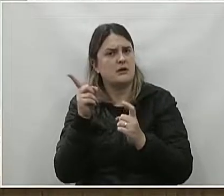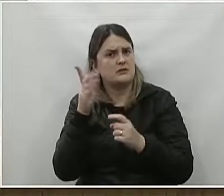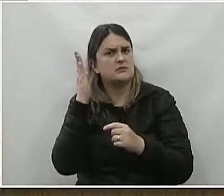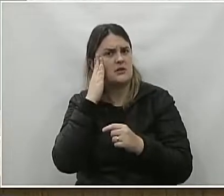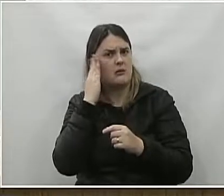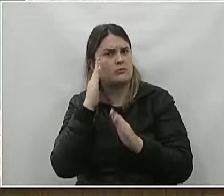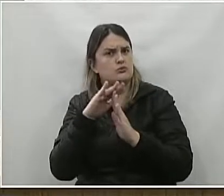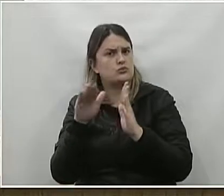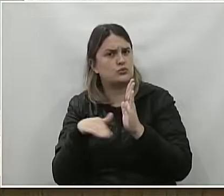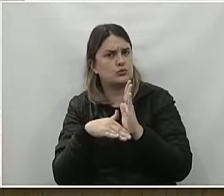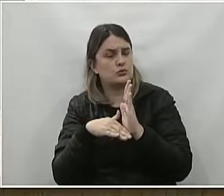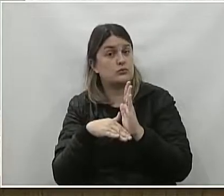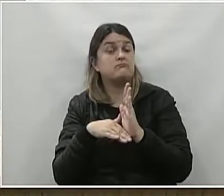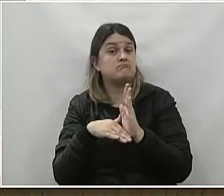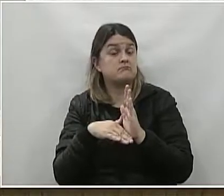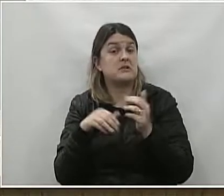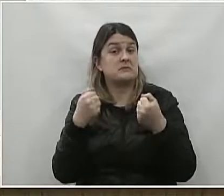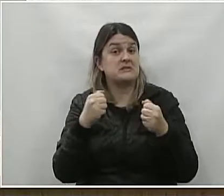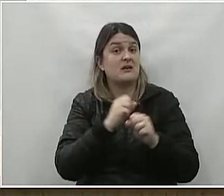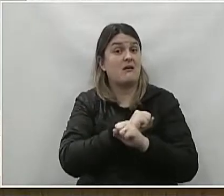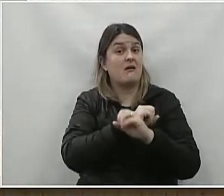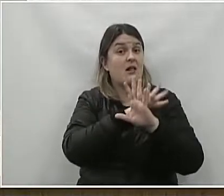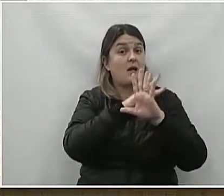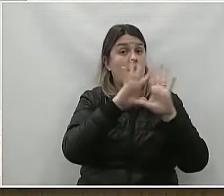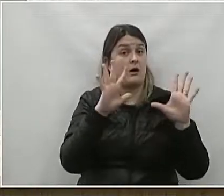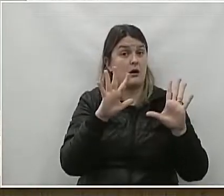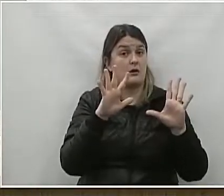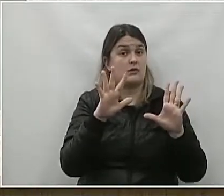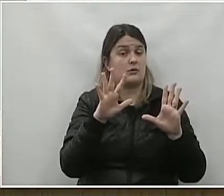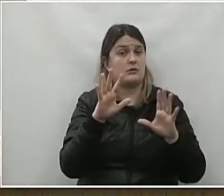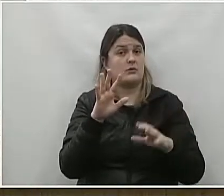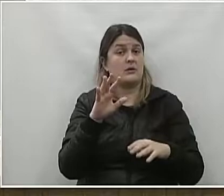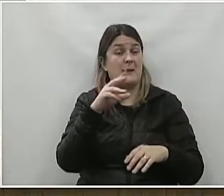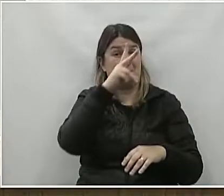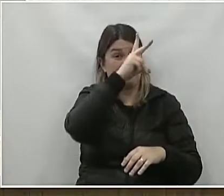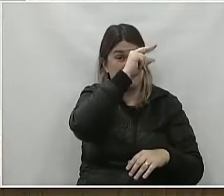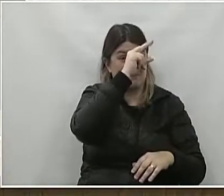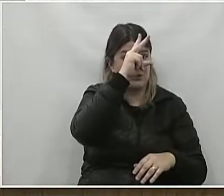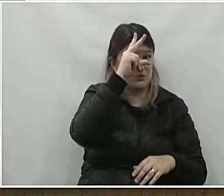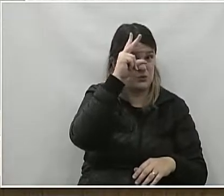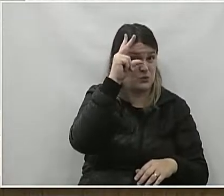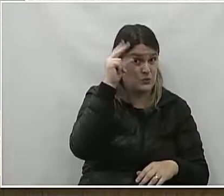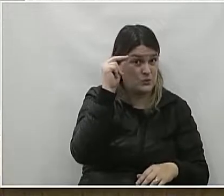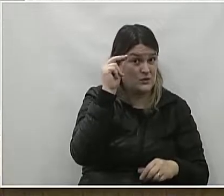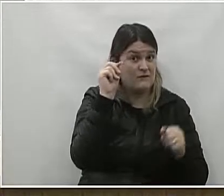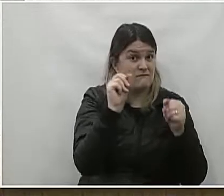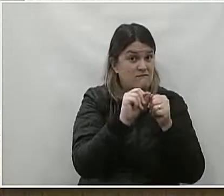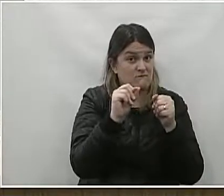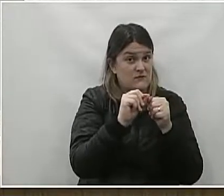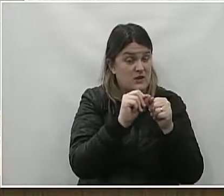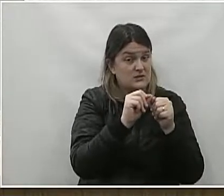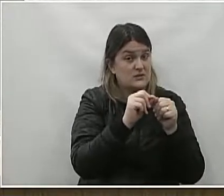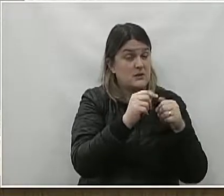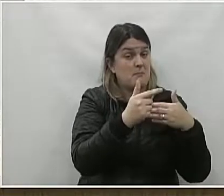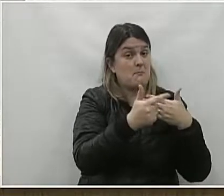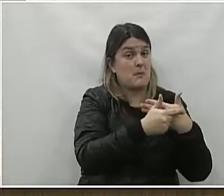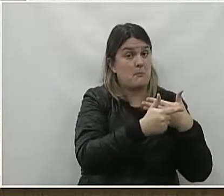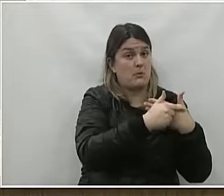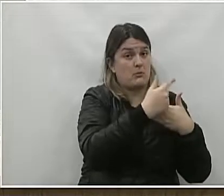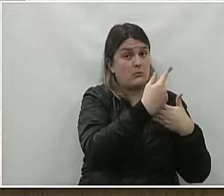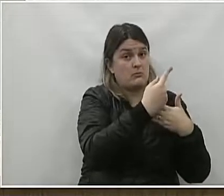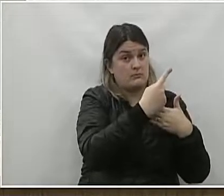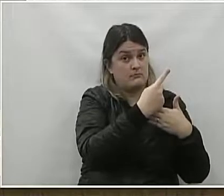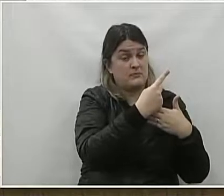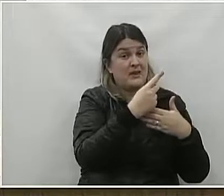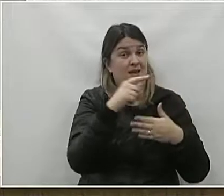Então, tem que deixar muito bem claro que o executivo ele está fazendo o papel dele.